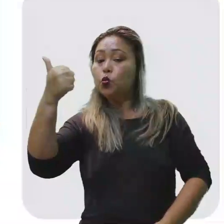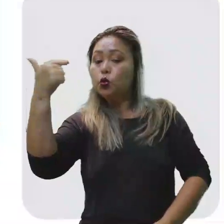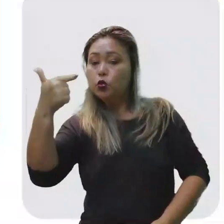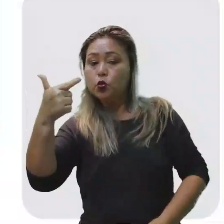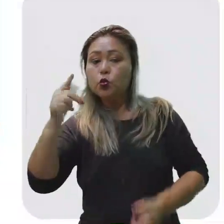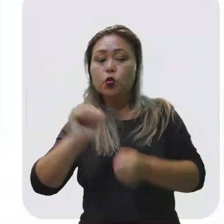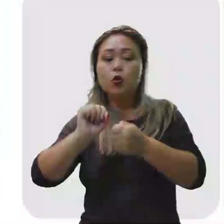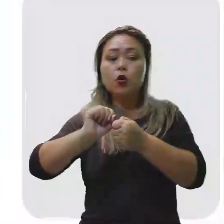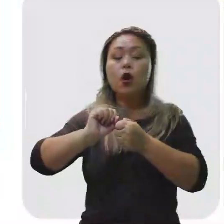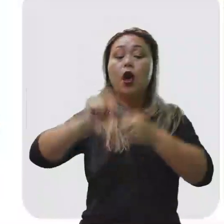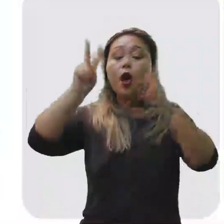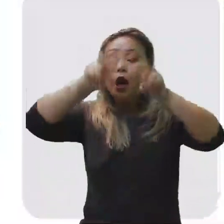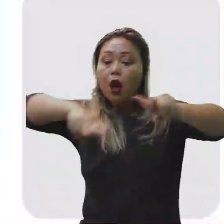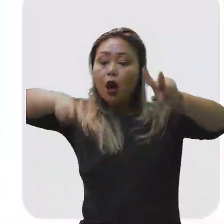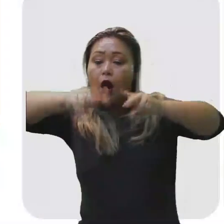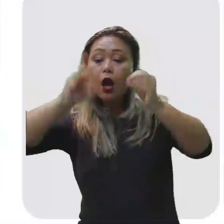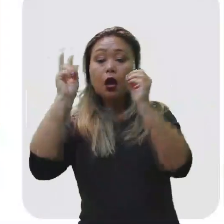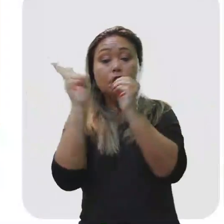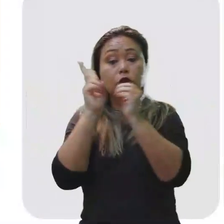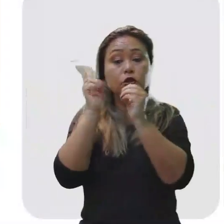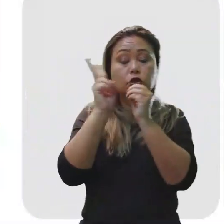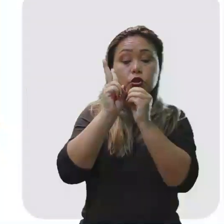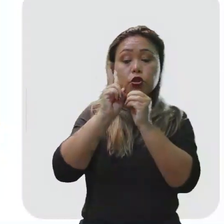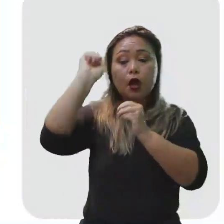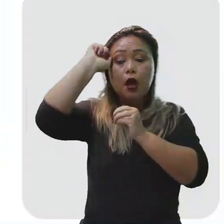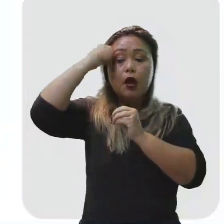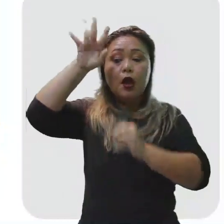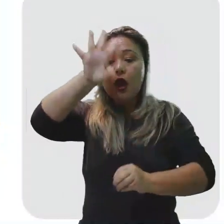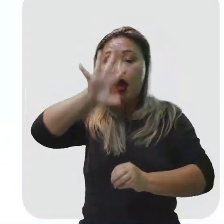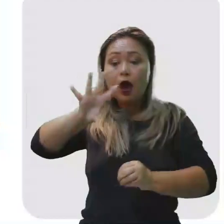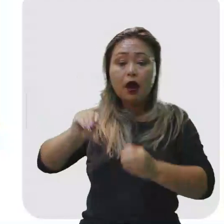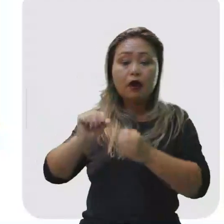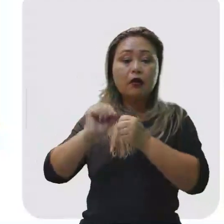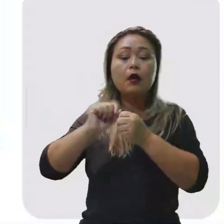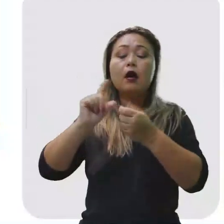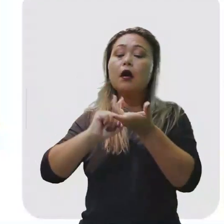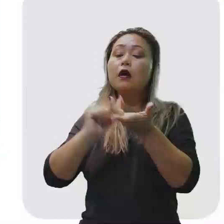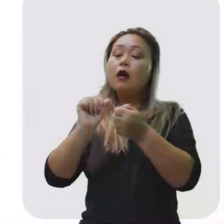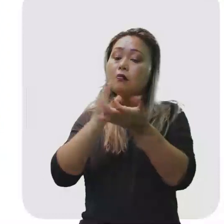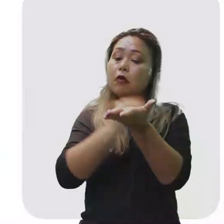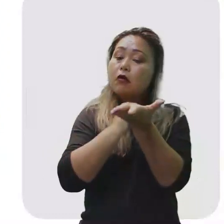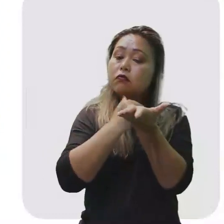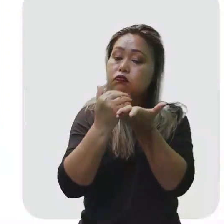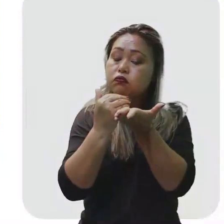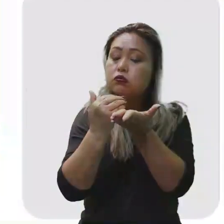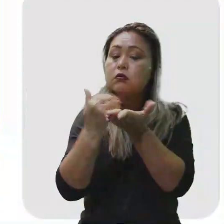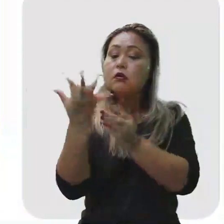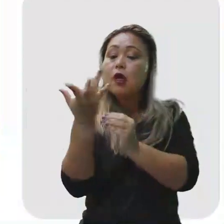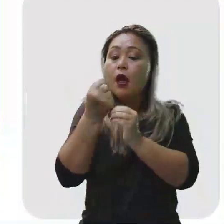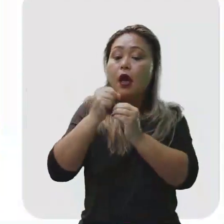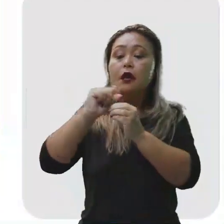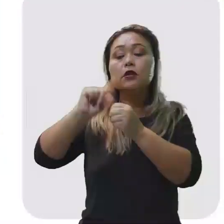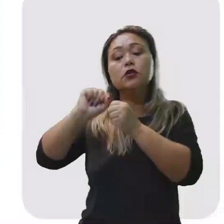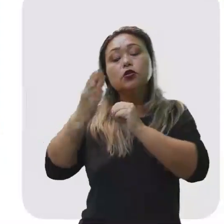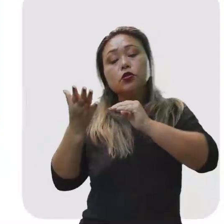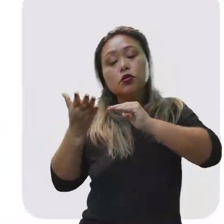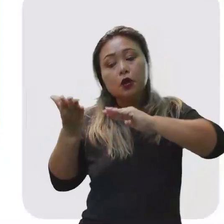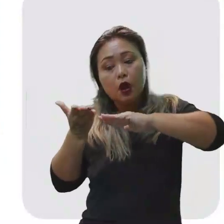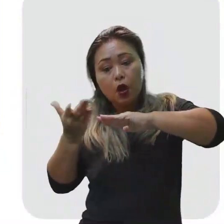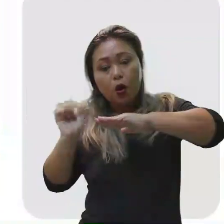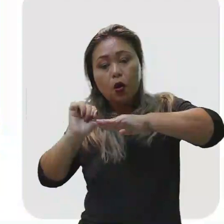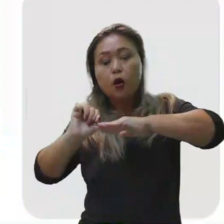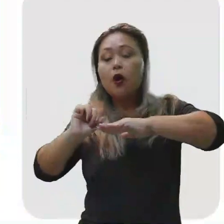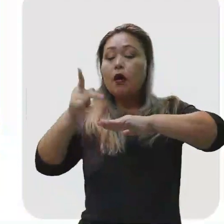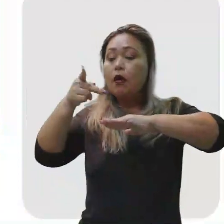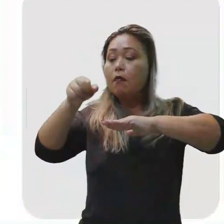Arte visual indígena e africana. E vamos iniciar a arte contemporânea, parte 1, e daremos sequência na